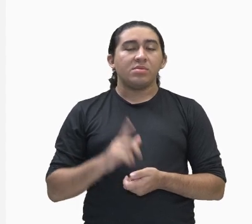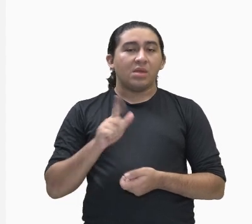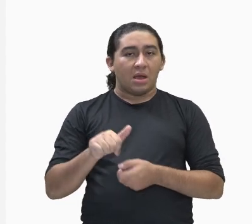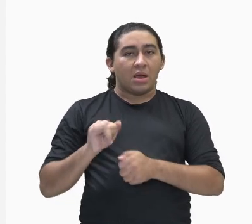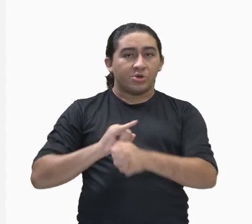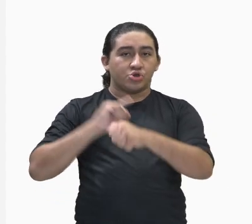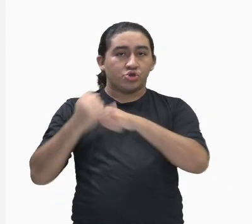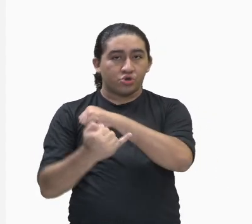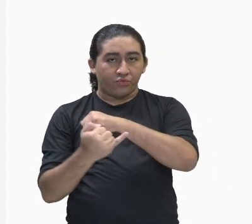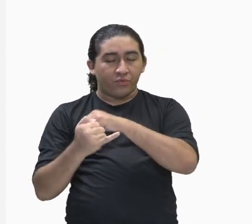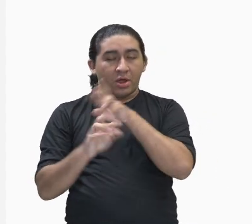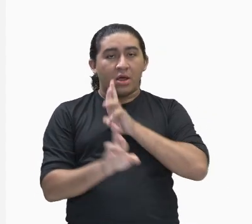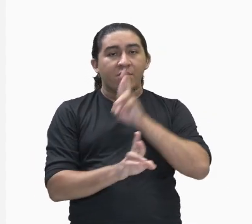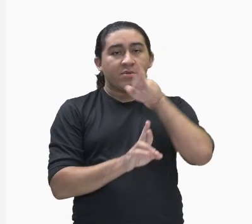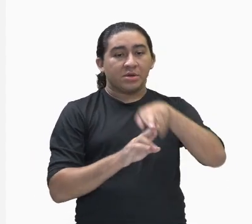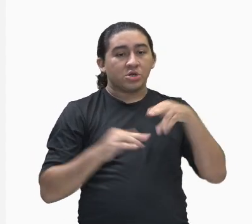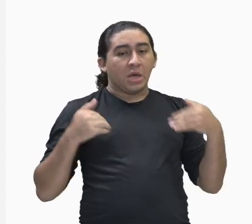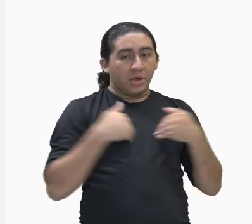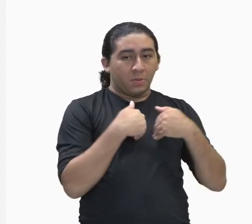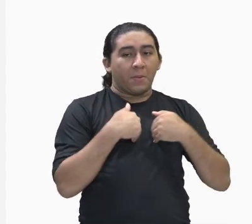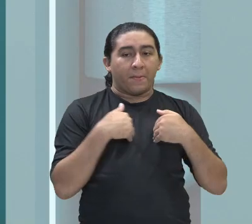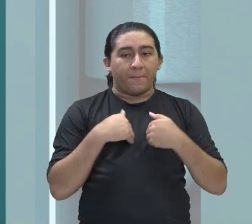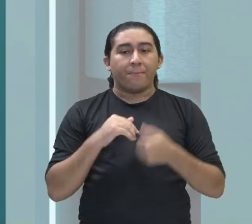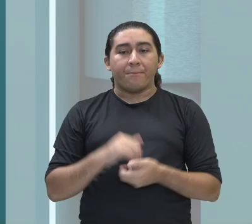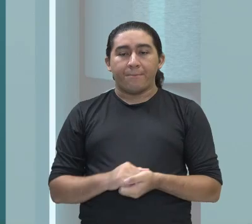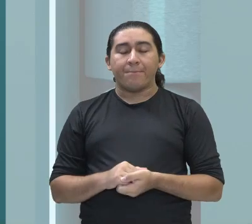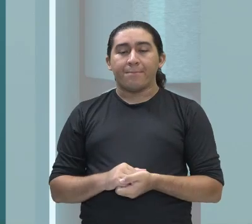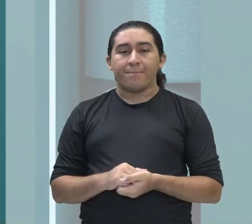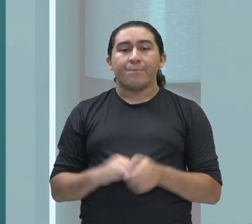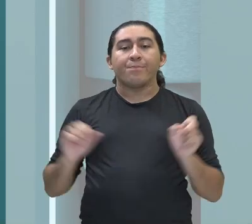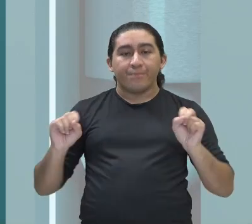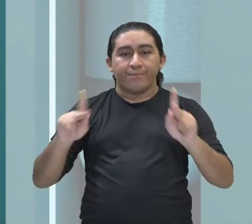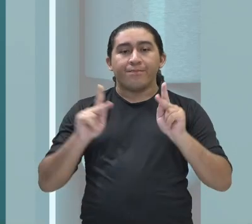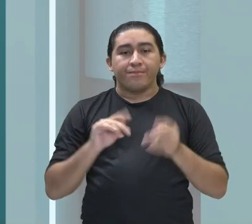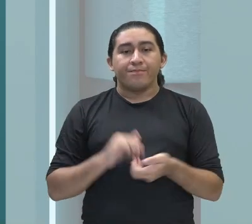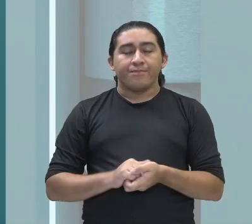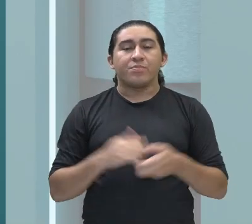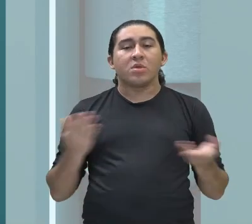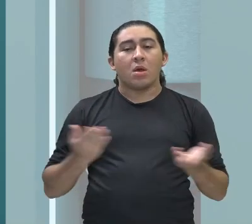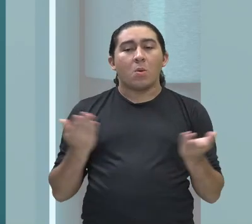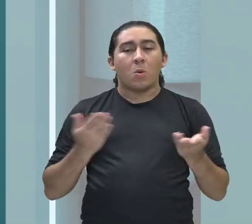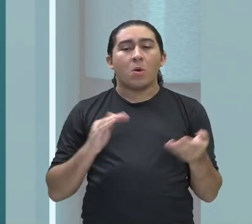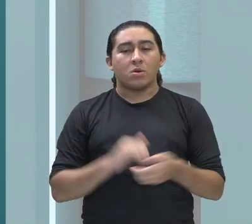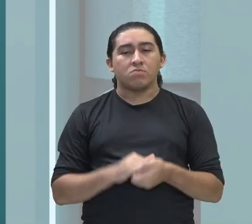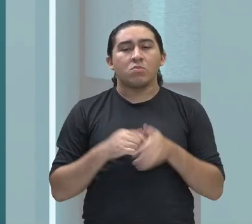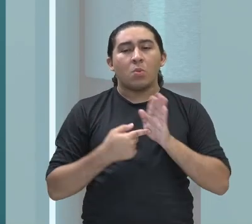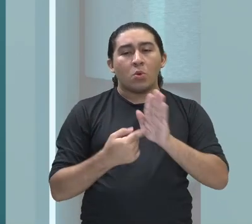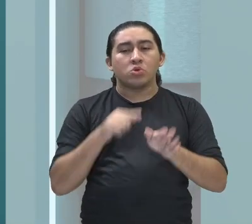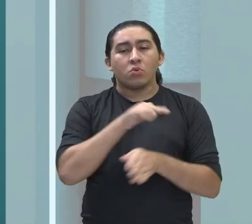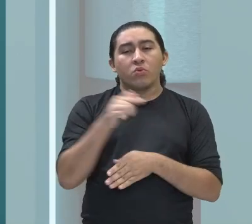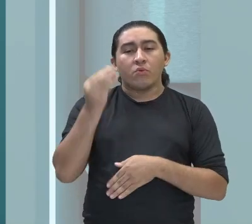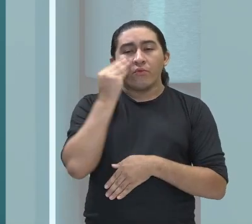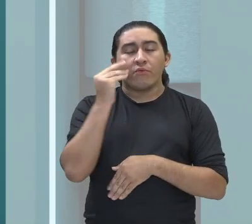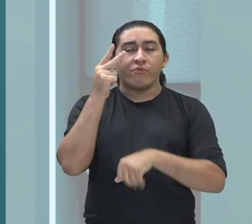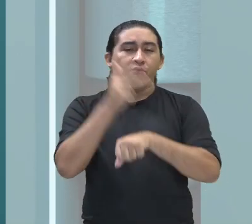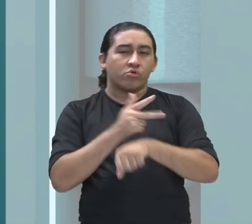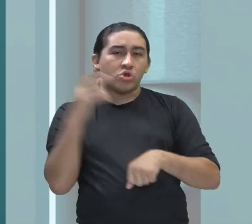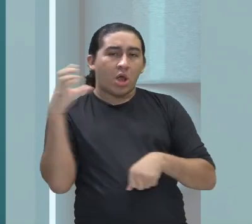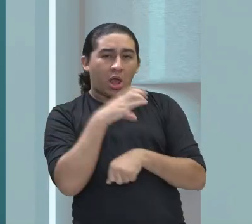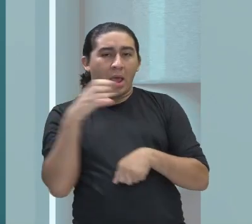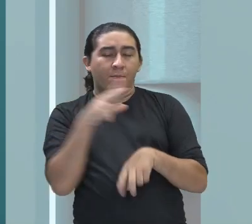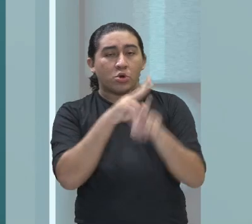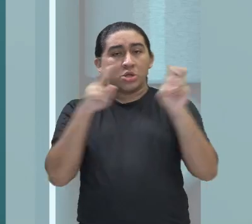São os nossos adjetivos relacionados a animais, ok? Agora, gente, eu vou mostrar para vocês um pequeno VT aí com